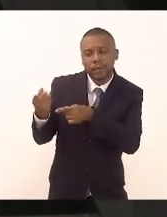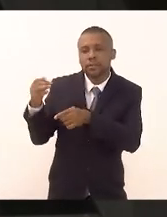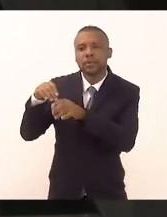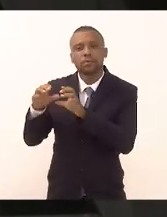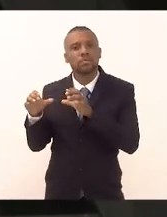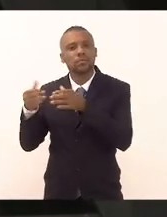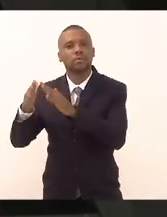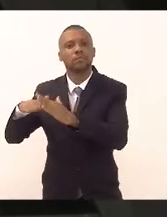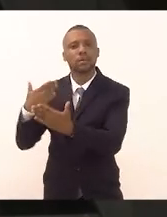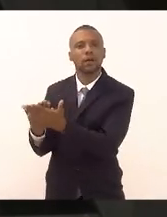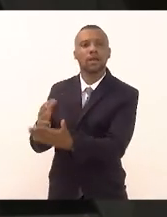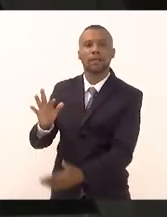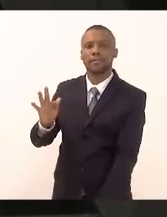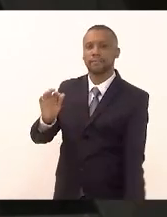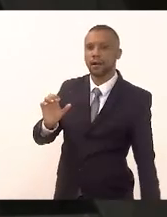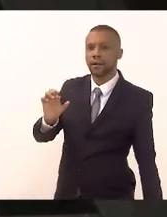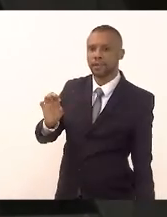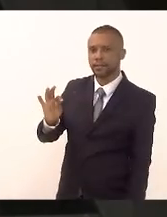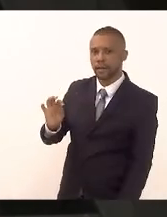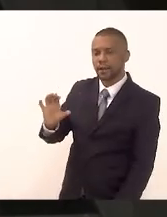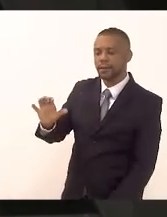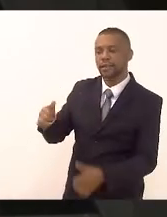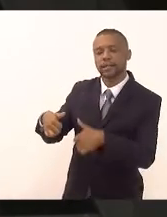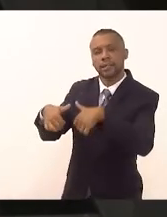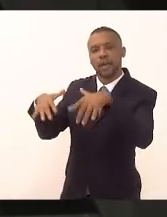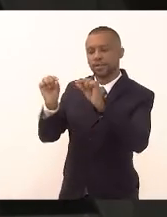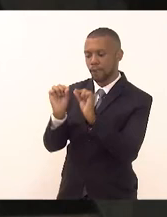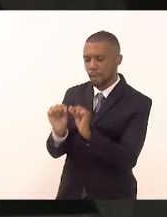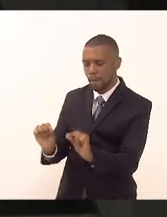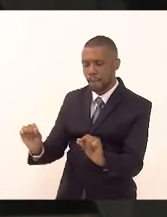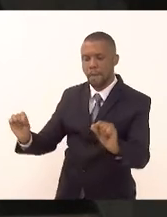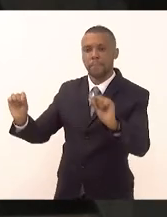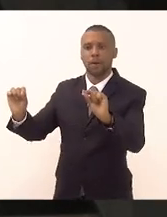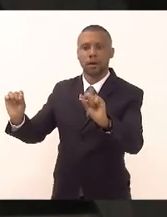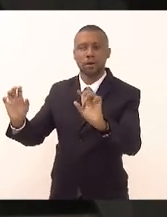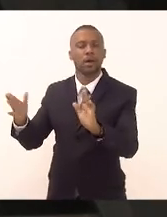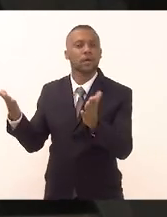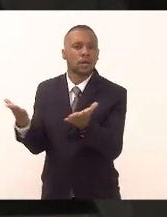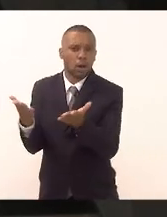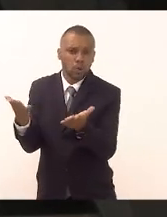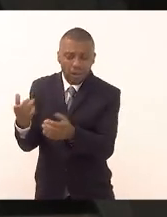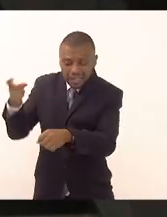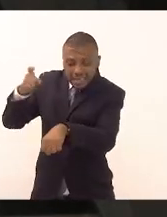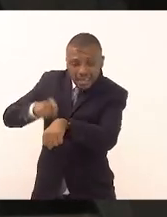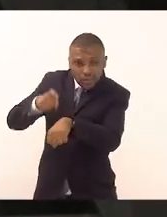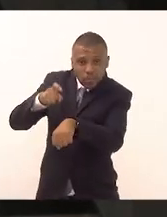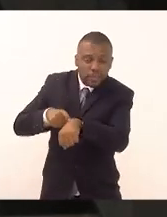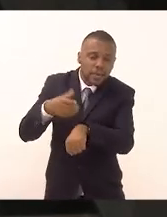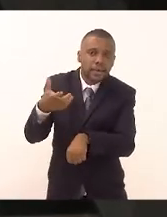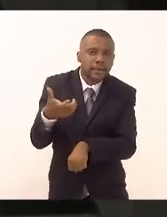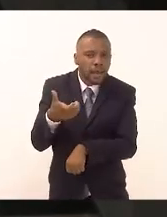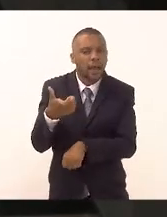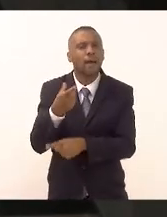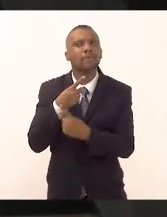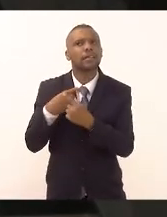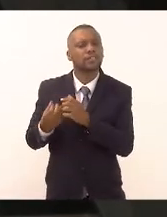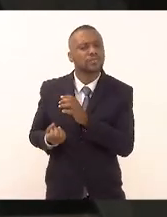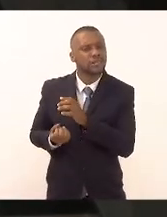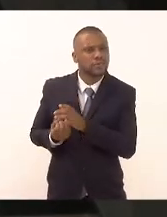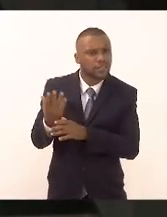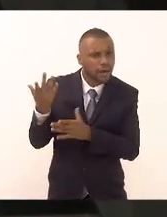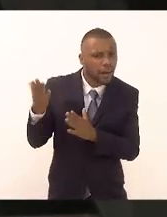da rede FAETEC, que no fundo, deputada Marta Rocha, agora, nessa altura do campeonato, o que ele pretende